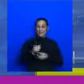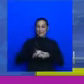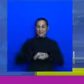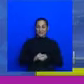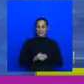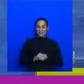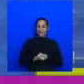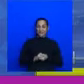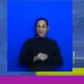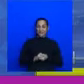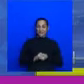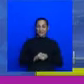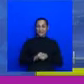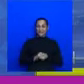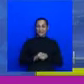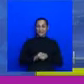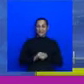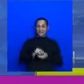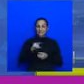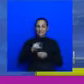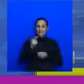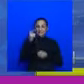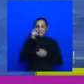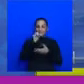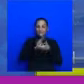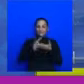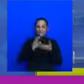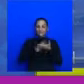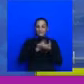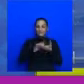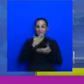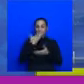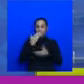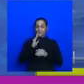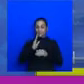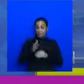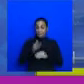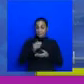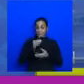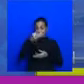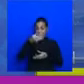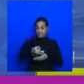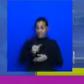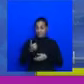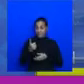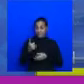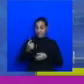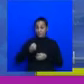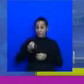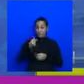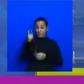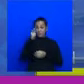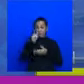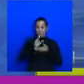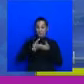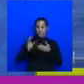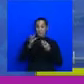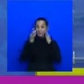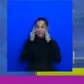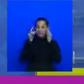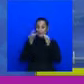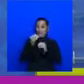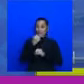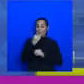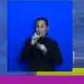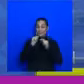Vermelha, 11. E você ganha prêmio na Loto Fácil já a partir de 11 acertos. Fique atenta, fique atento e